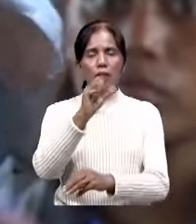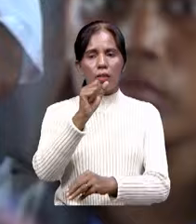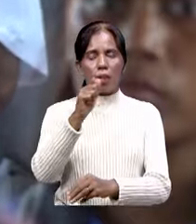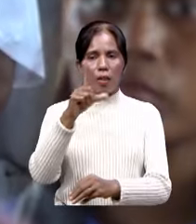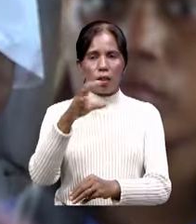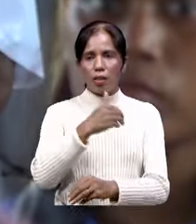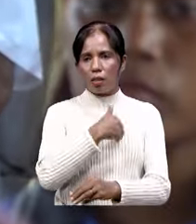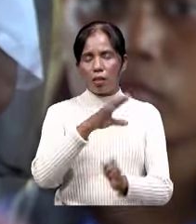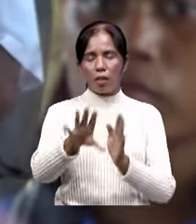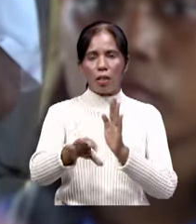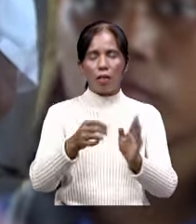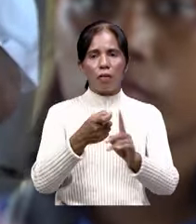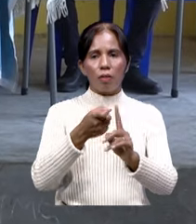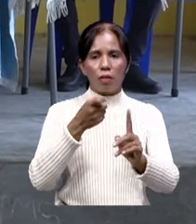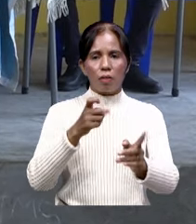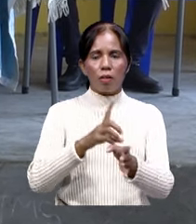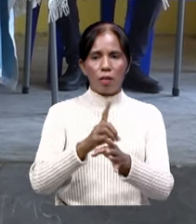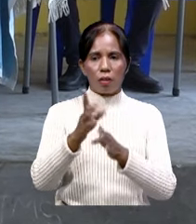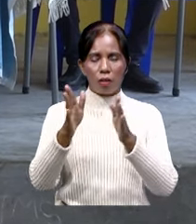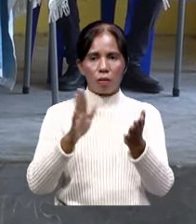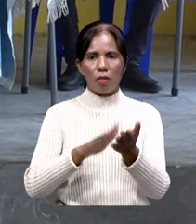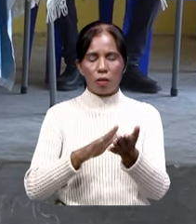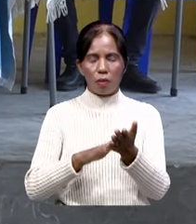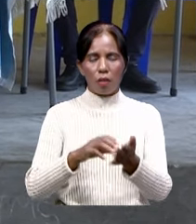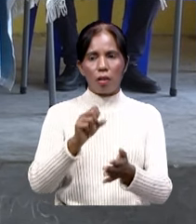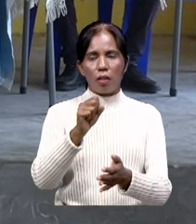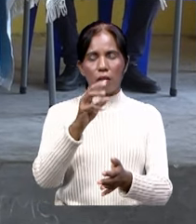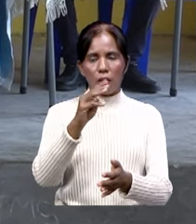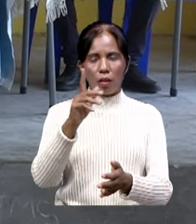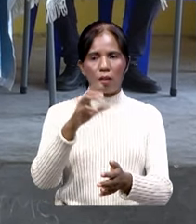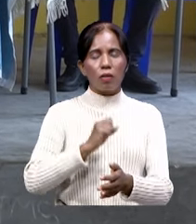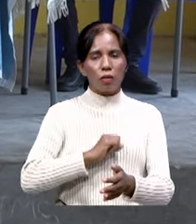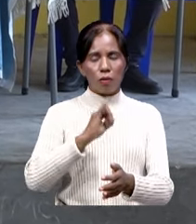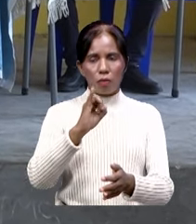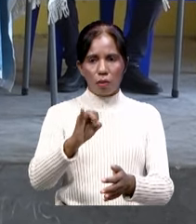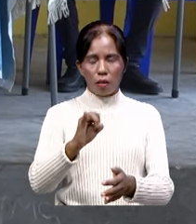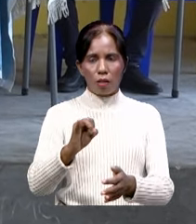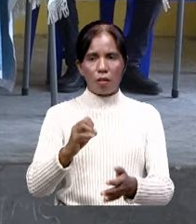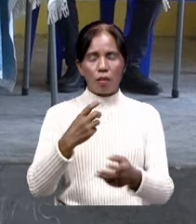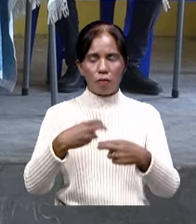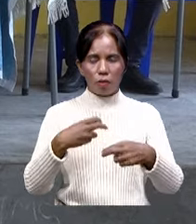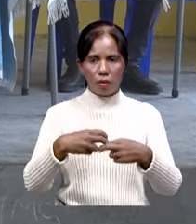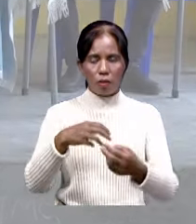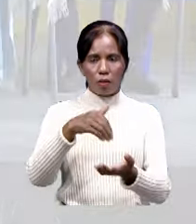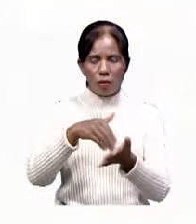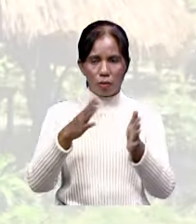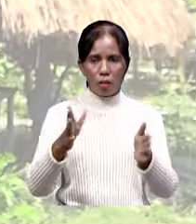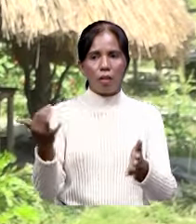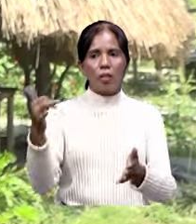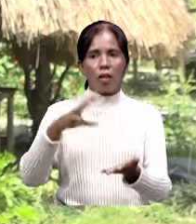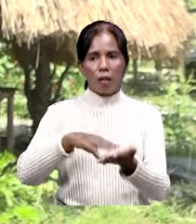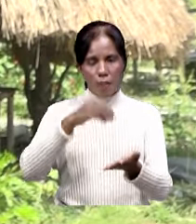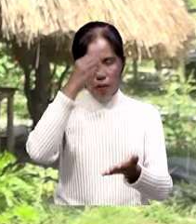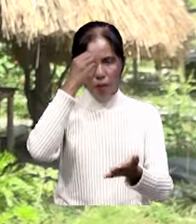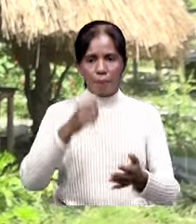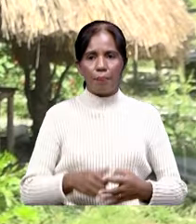se da ocretan consideração no se diretor escola secundária geral Suai, onde dificulta estudantes sira ne processo aprendizagem. Ida nebe